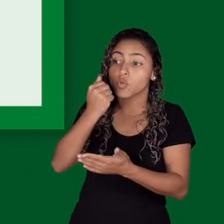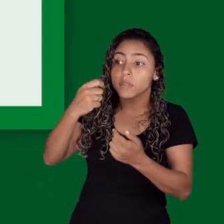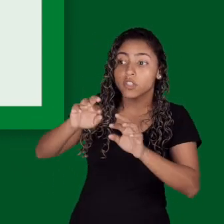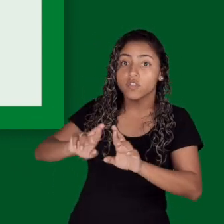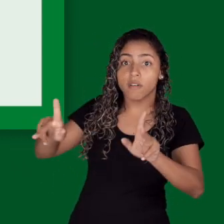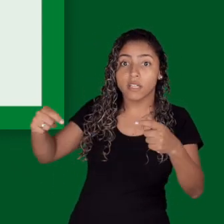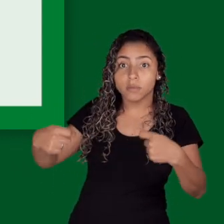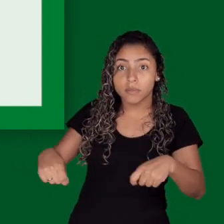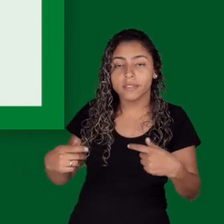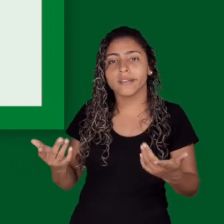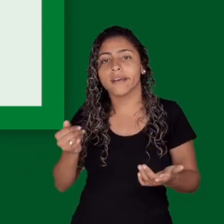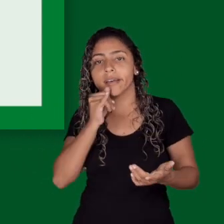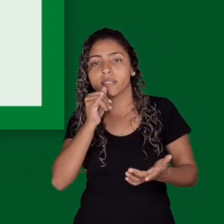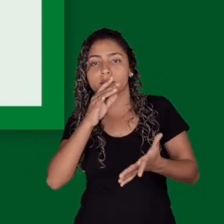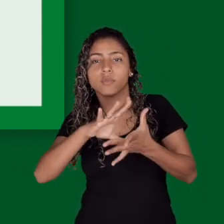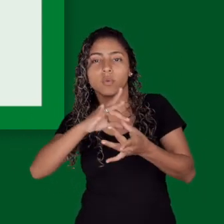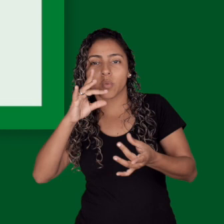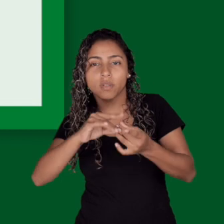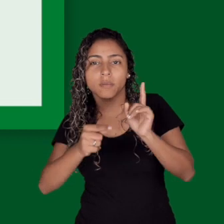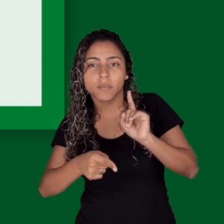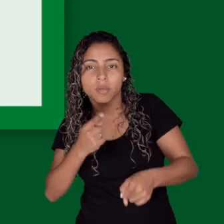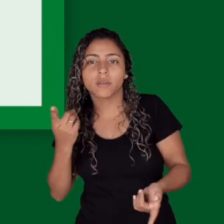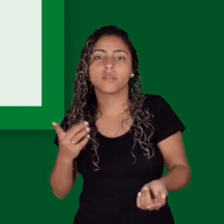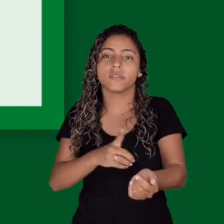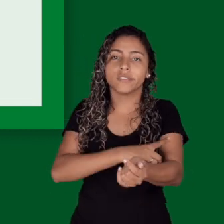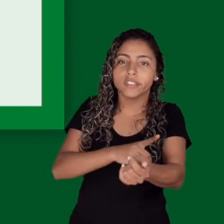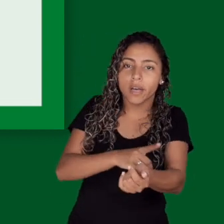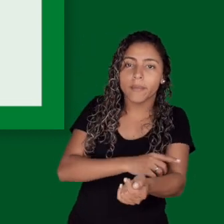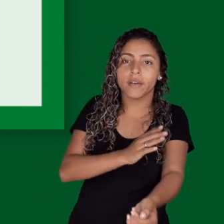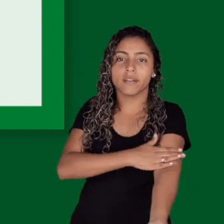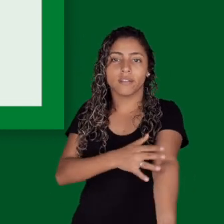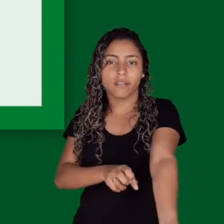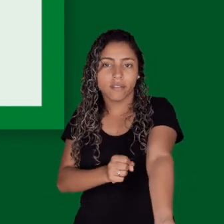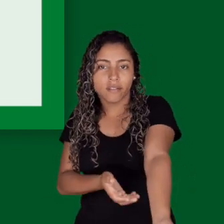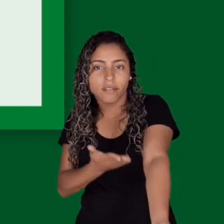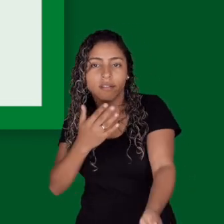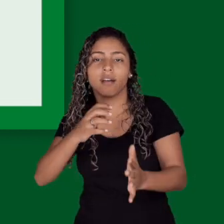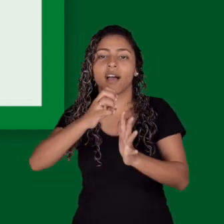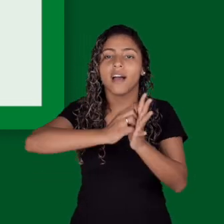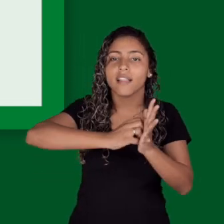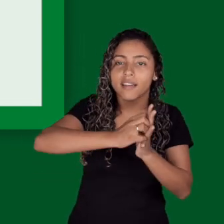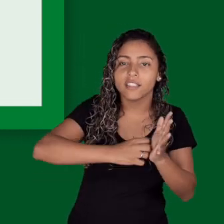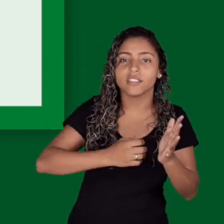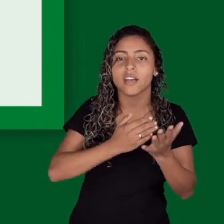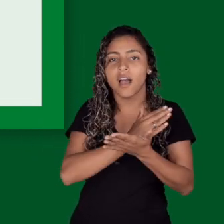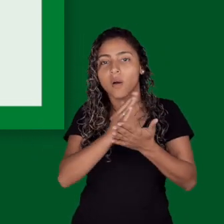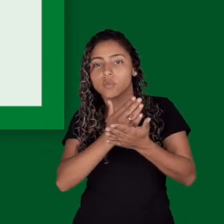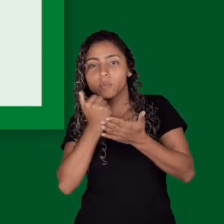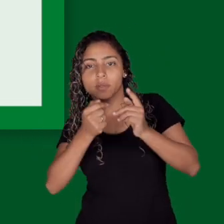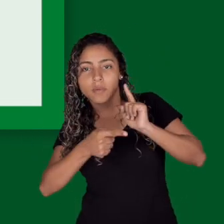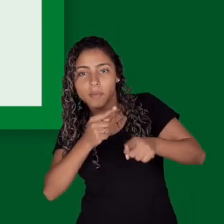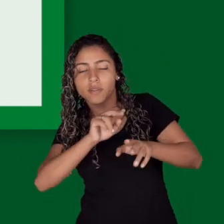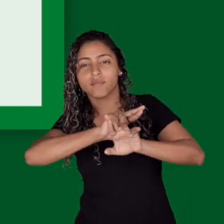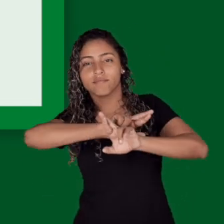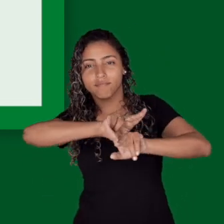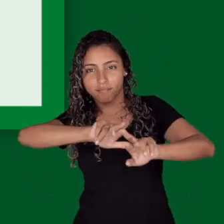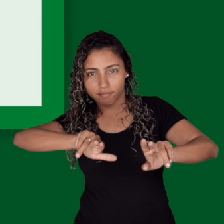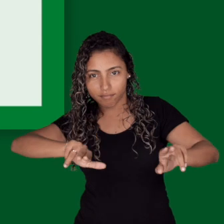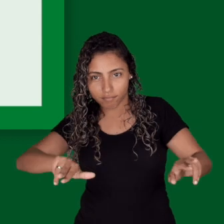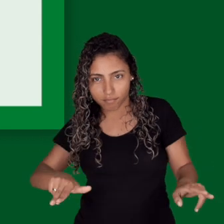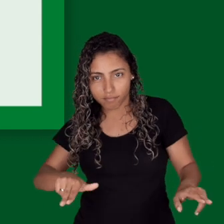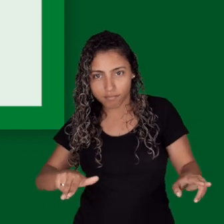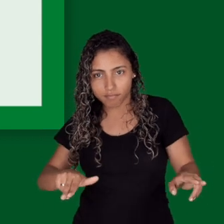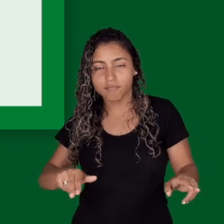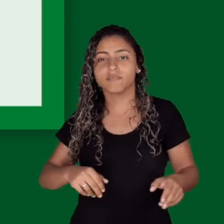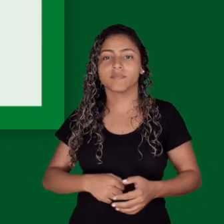necessidades alimentares especiais, tais como a doença celíaca, o diabetes, a hipertensão, anemias, alergias, intolerâncias alimentares,